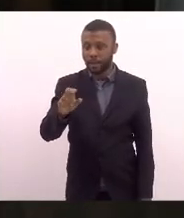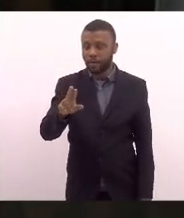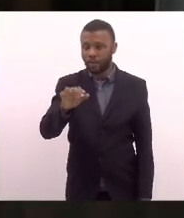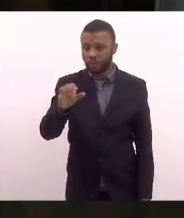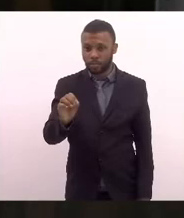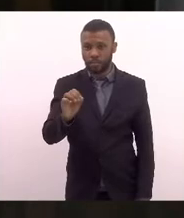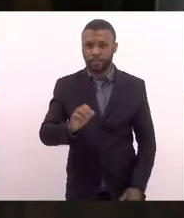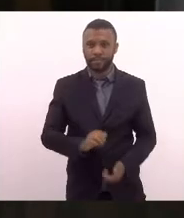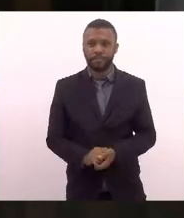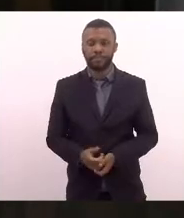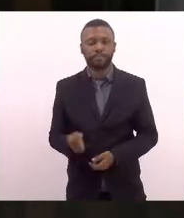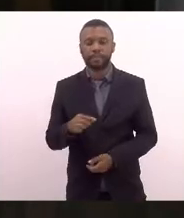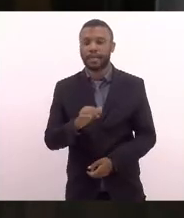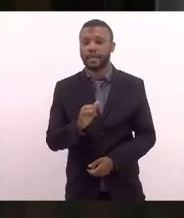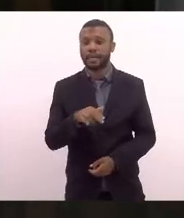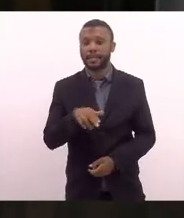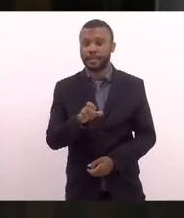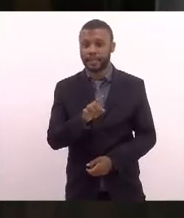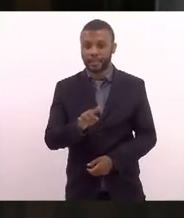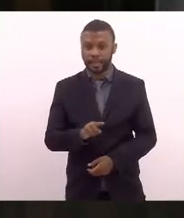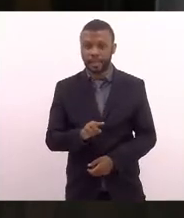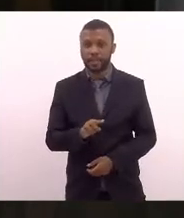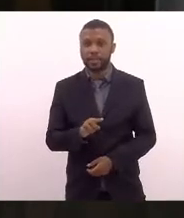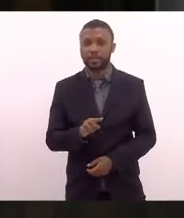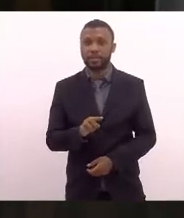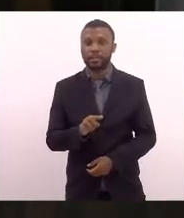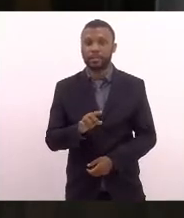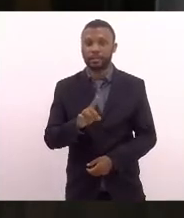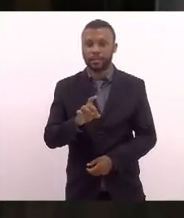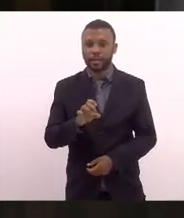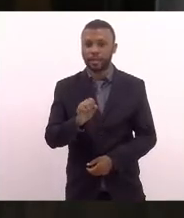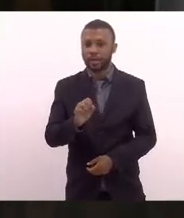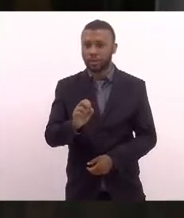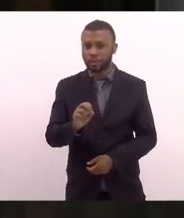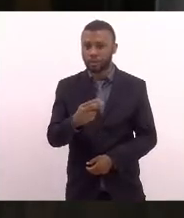E a Inês Leonesa Souza,